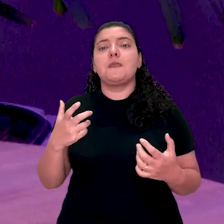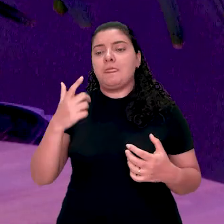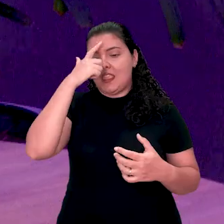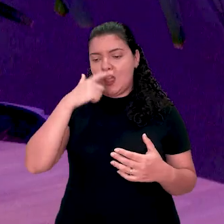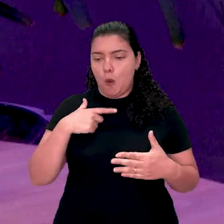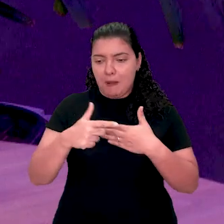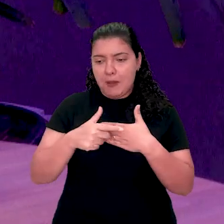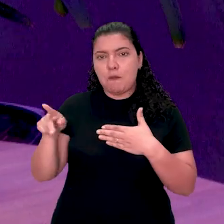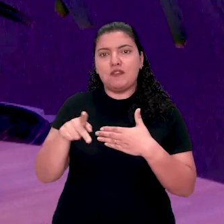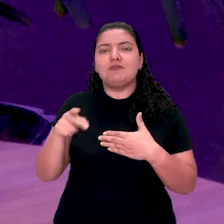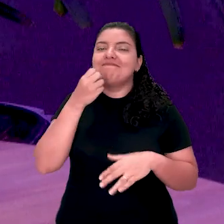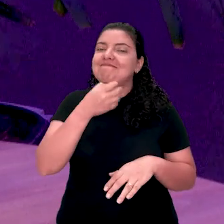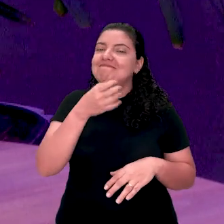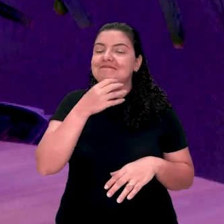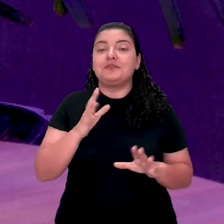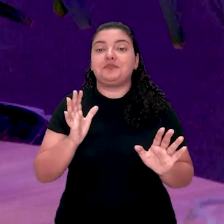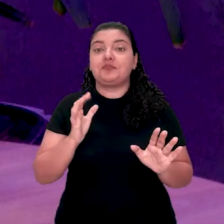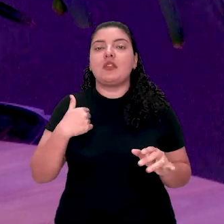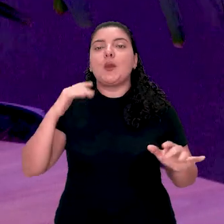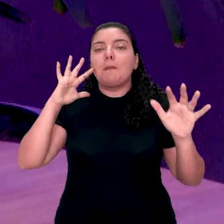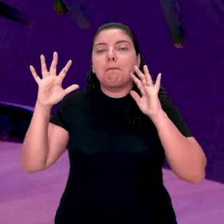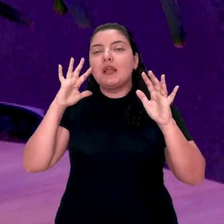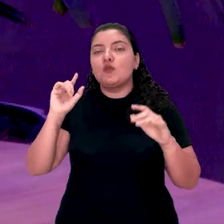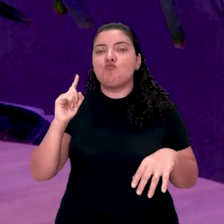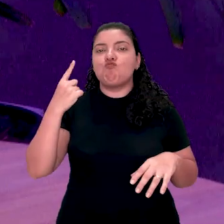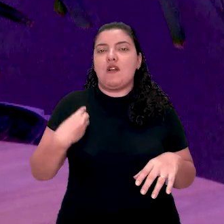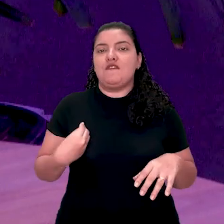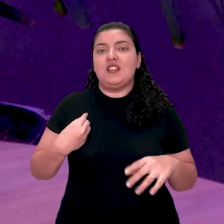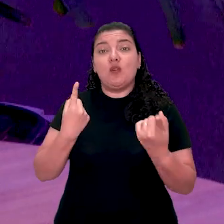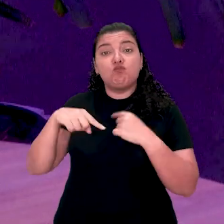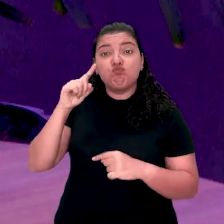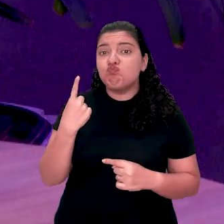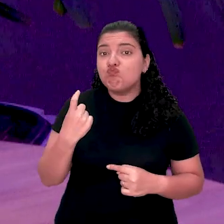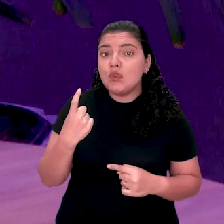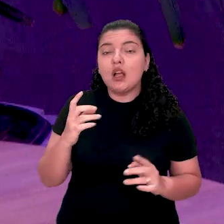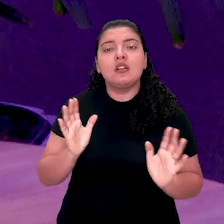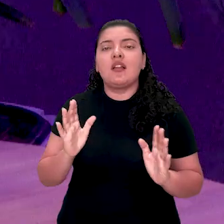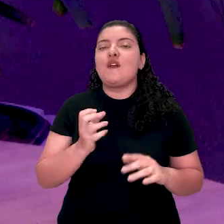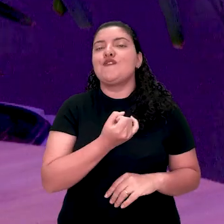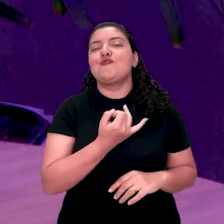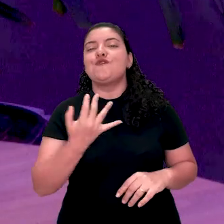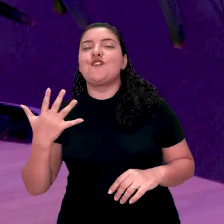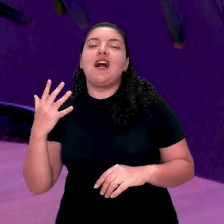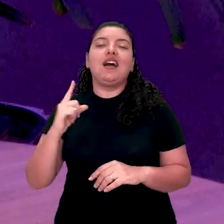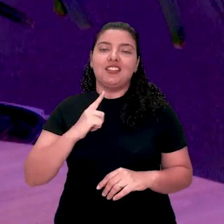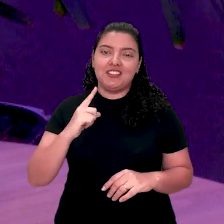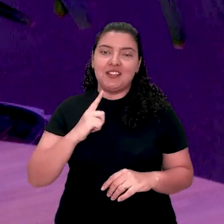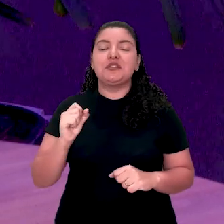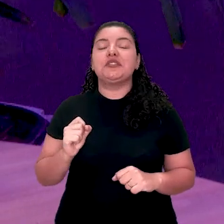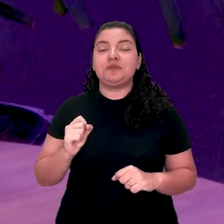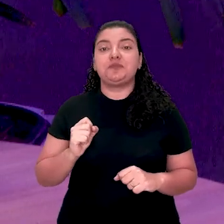como professora. Então, eu não penso que eu tive só uma virada de chave. Eu penso que eu tive várias viradas de